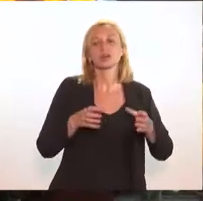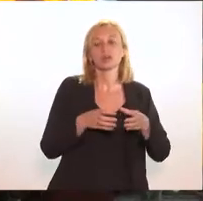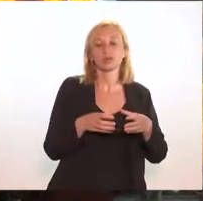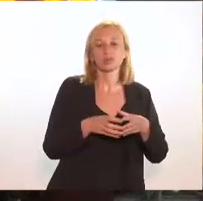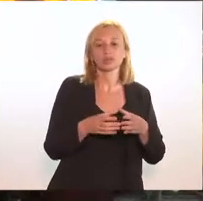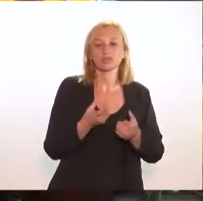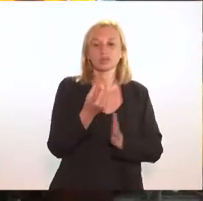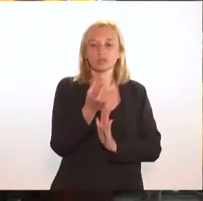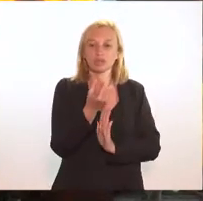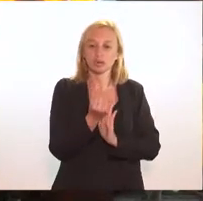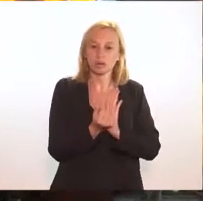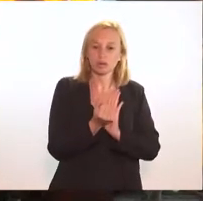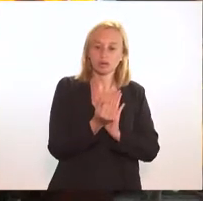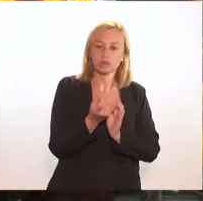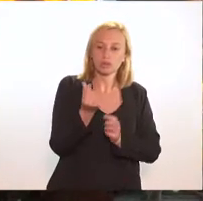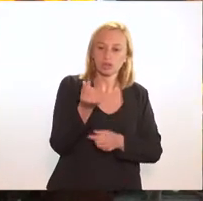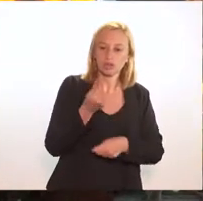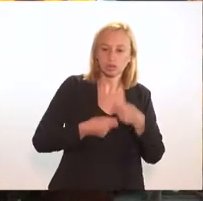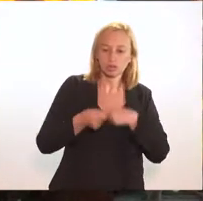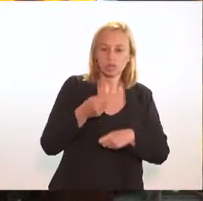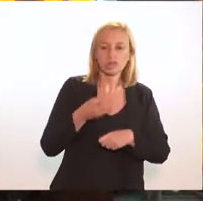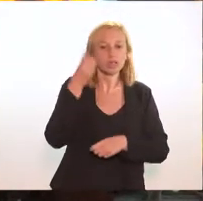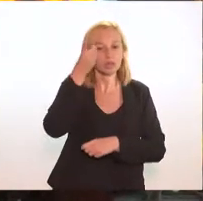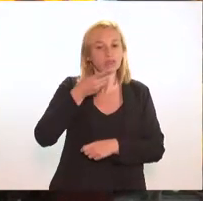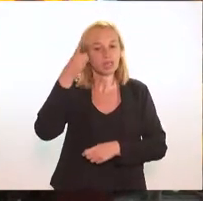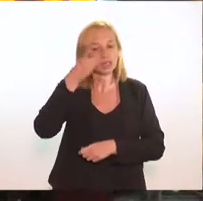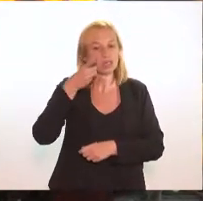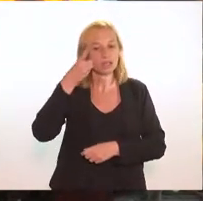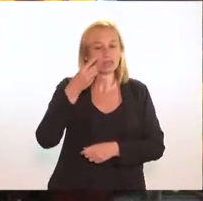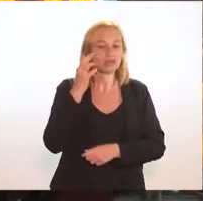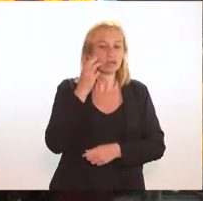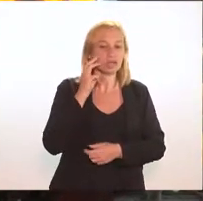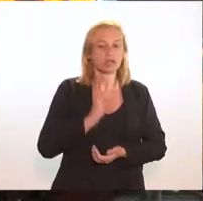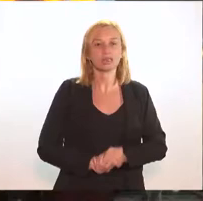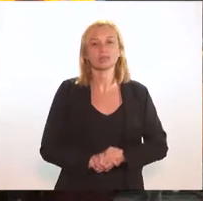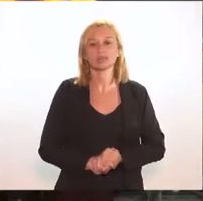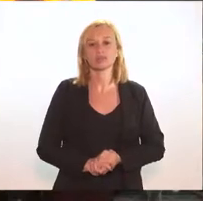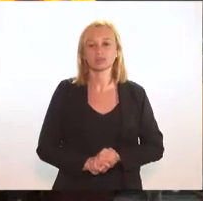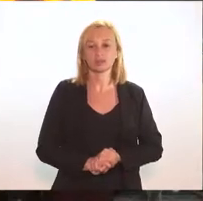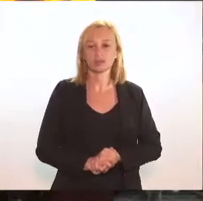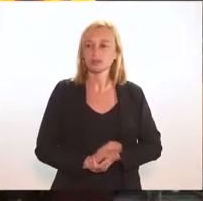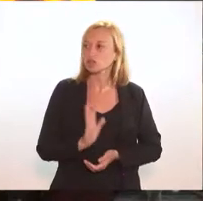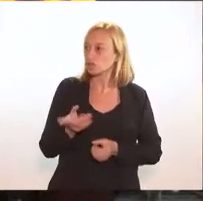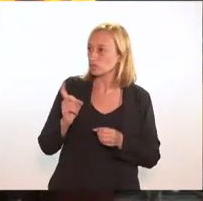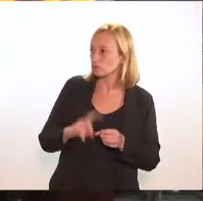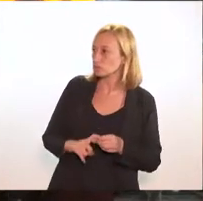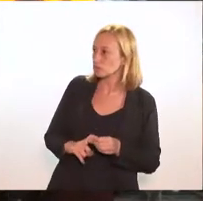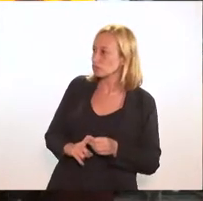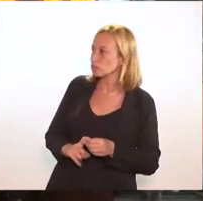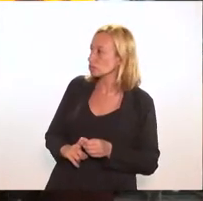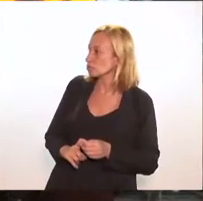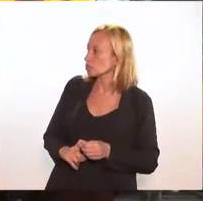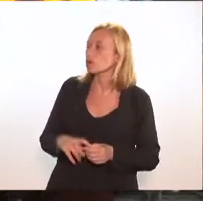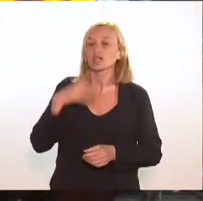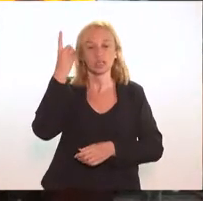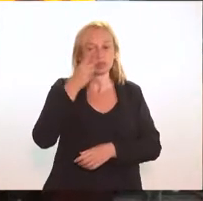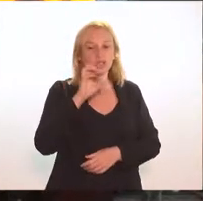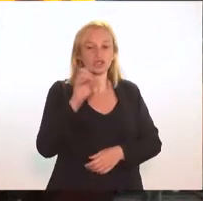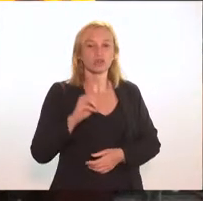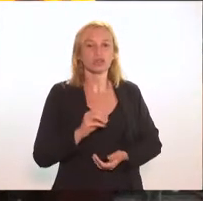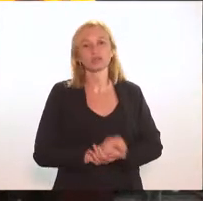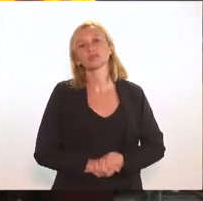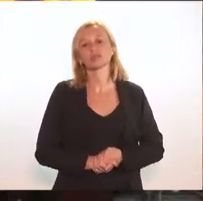Economia, deputado Valdec Carneiro, não sei se já voltou. Deputado Dionísio